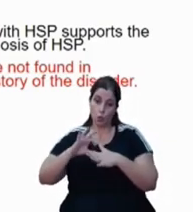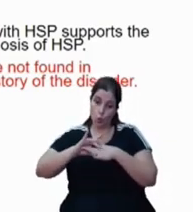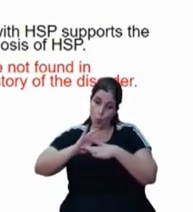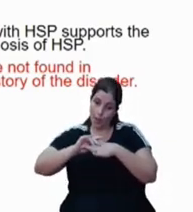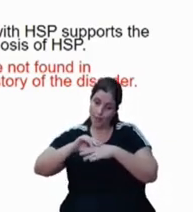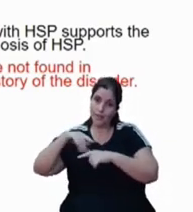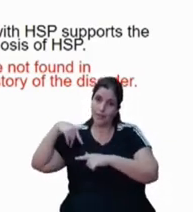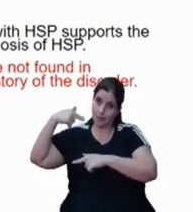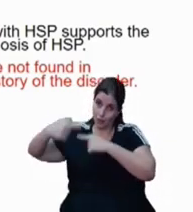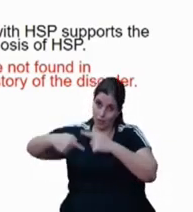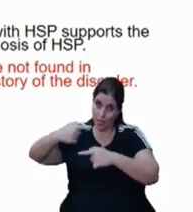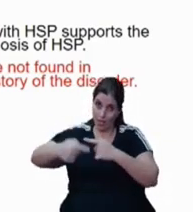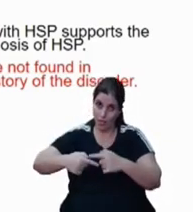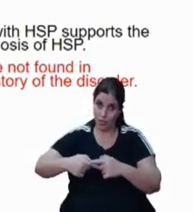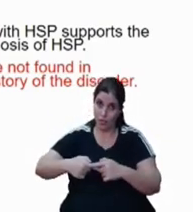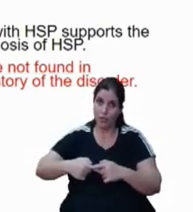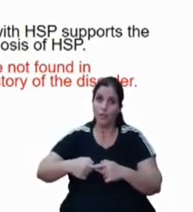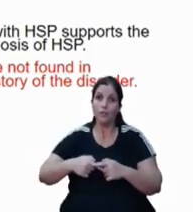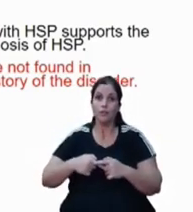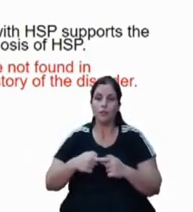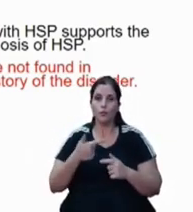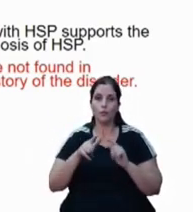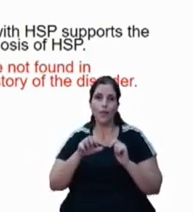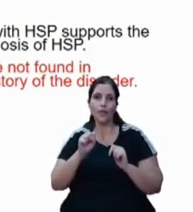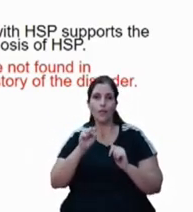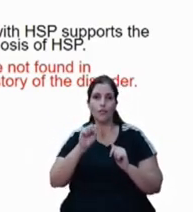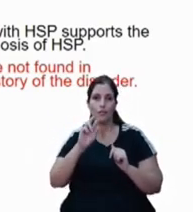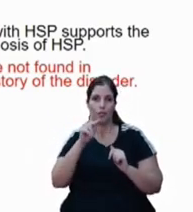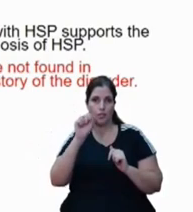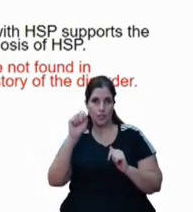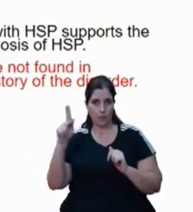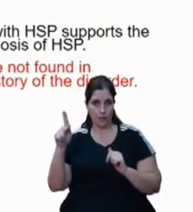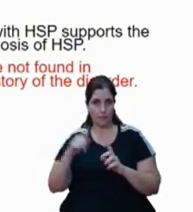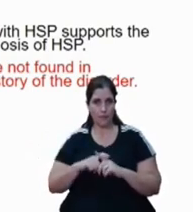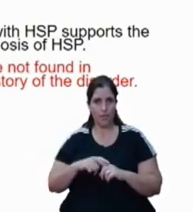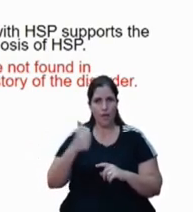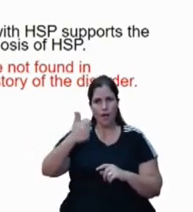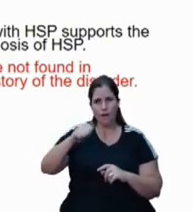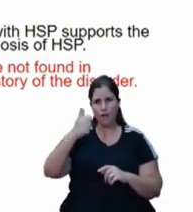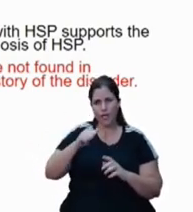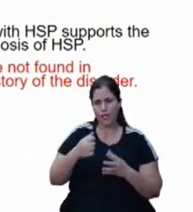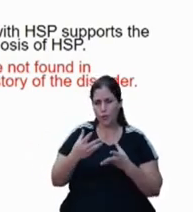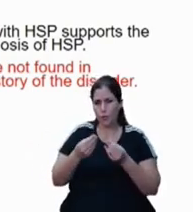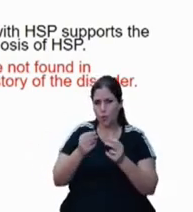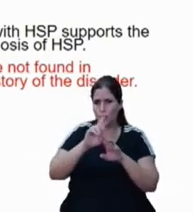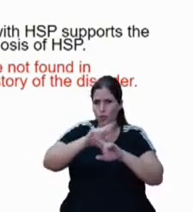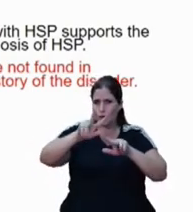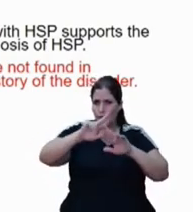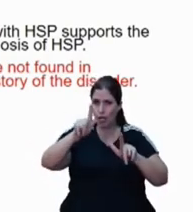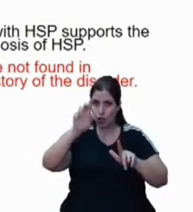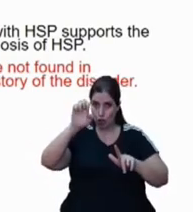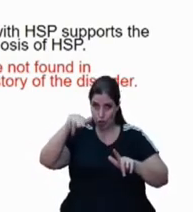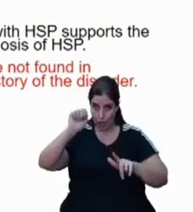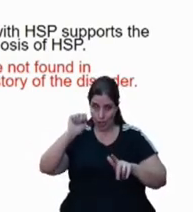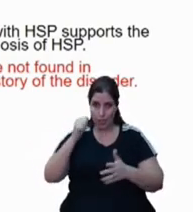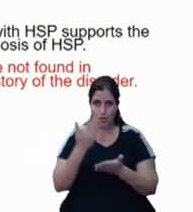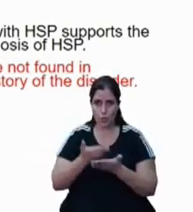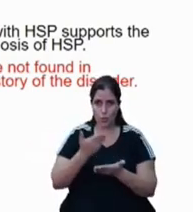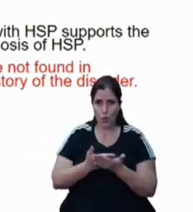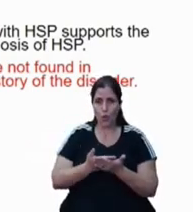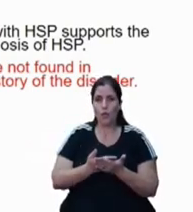exclui o diagnóstico de HSP. Mesmo com a análise de grandes painéis de genes e sequenciamento completo do exoma,